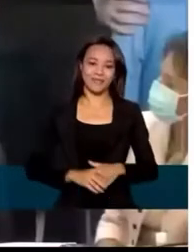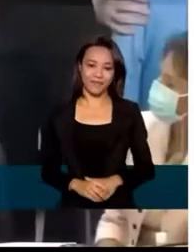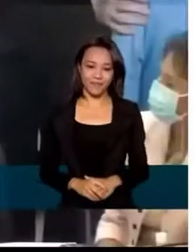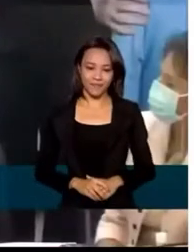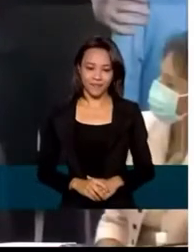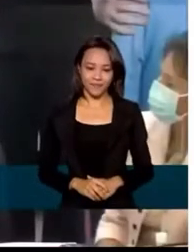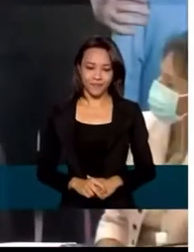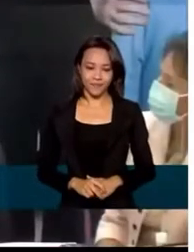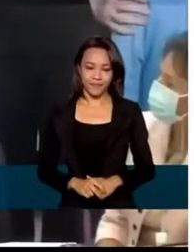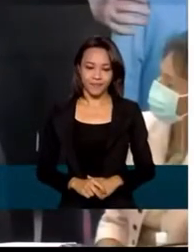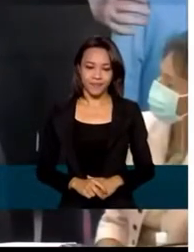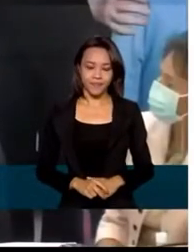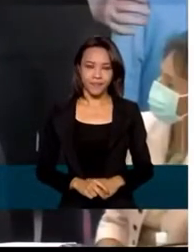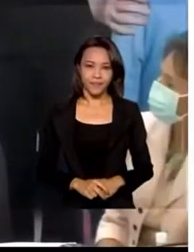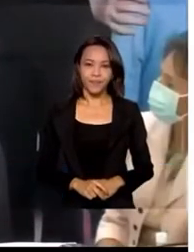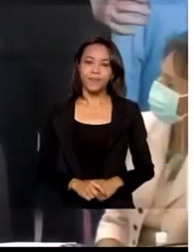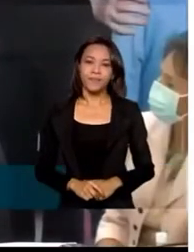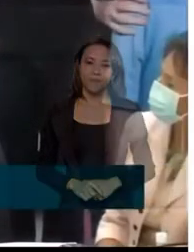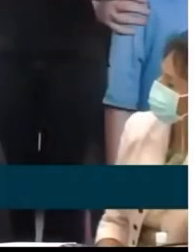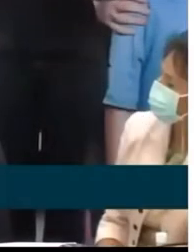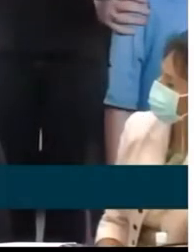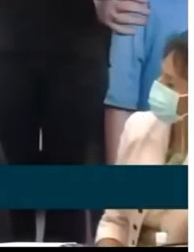É na escola que